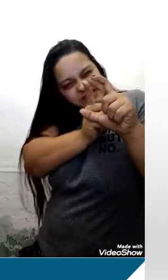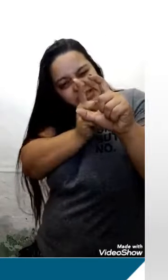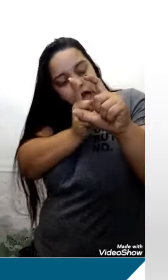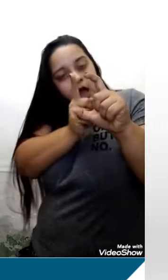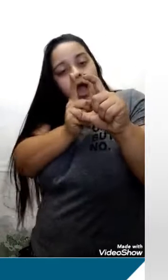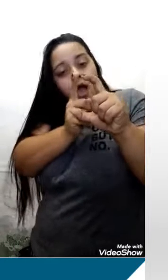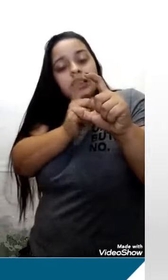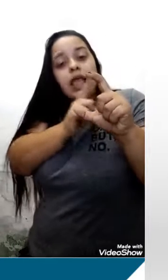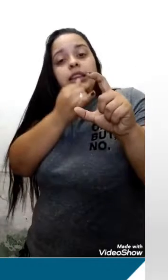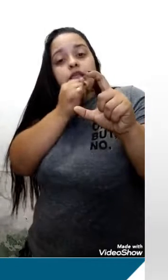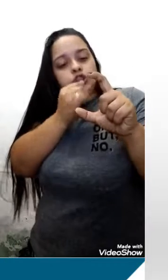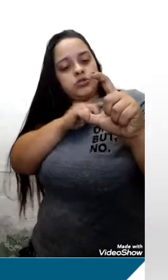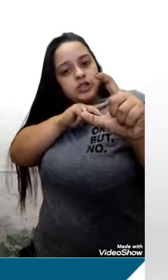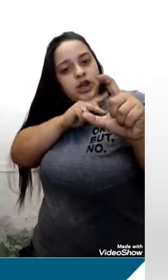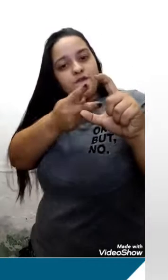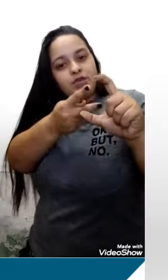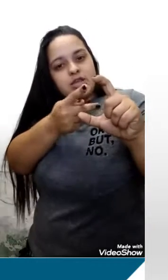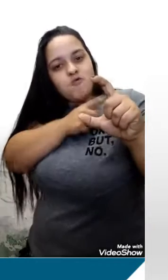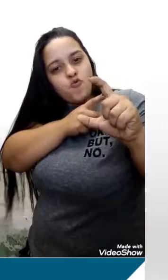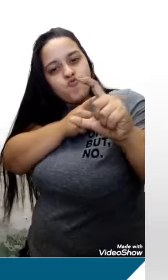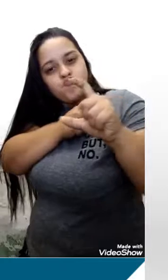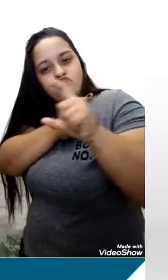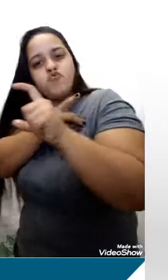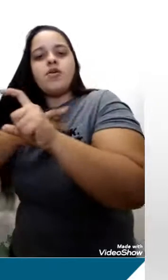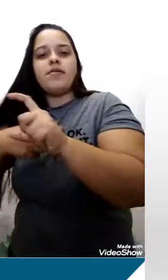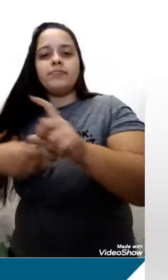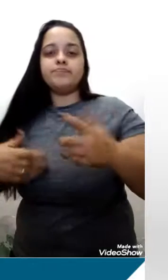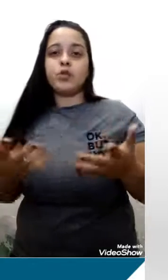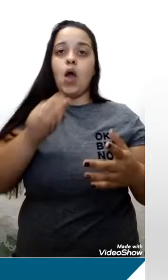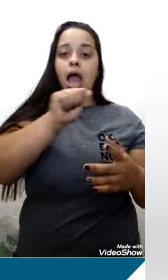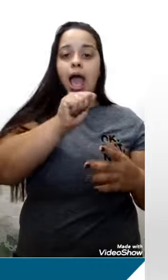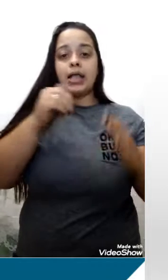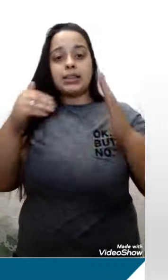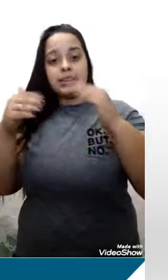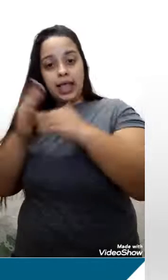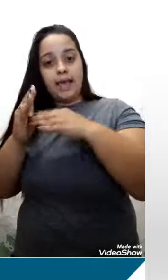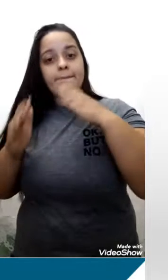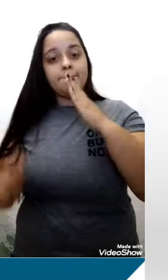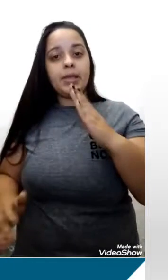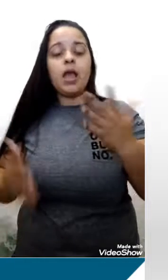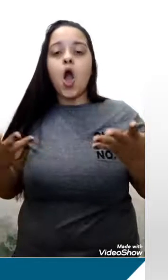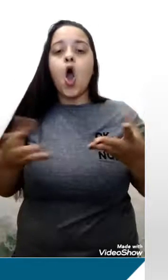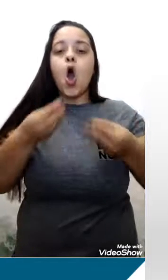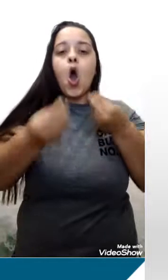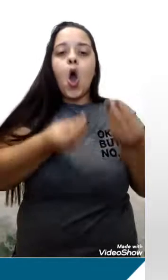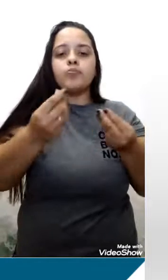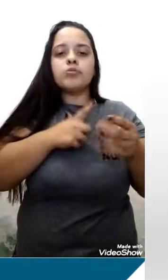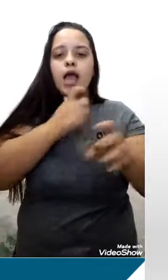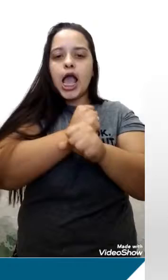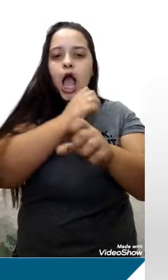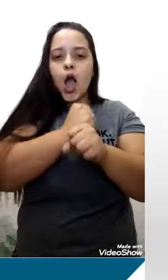conseguir deslocá-lo do ponto A ao ponto B. Bom, e como nós fazemos